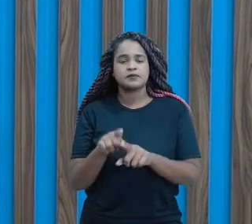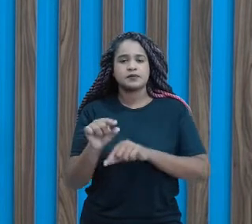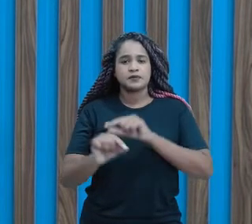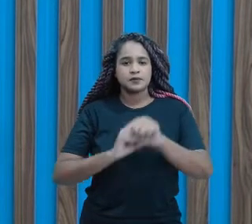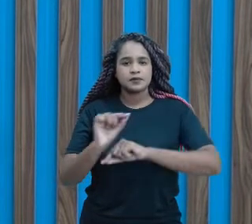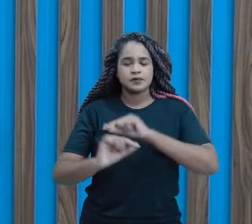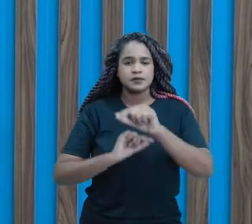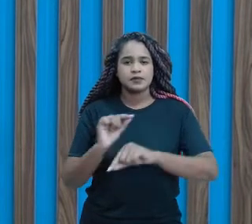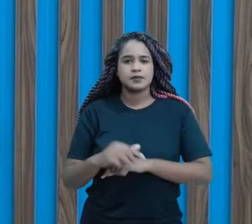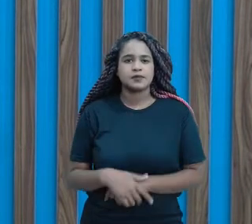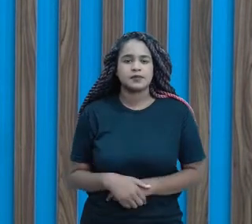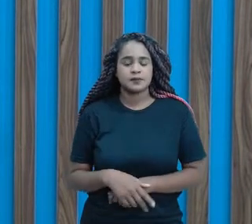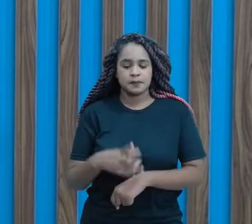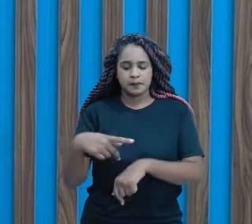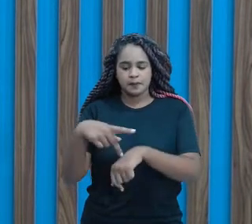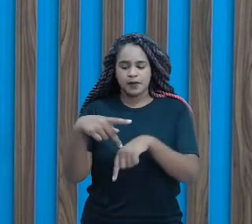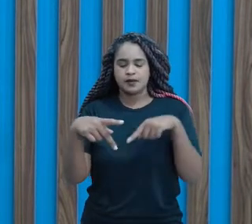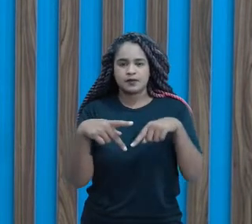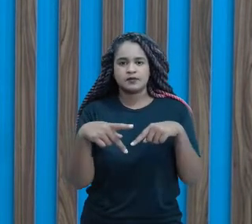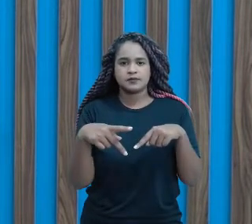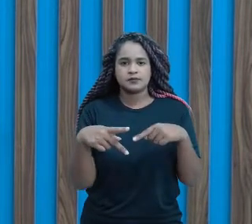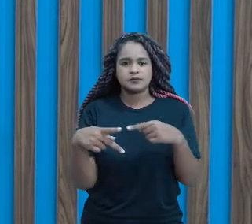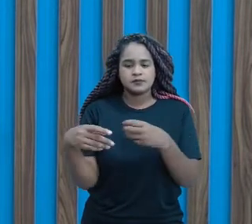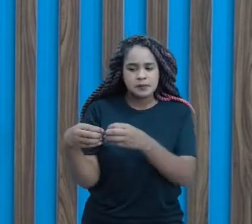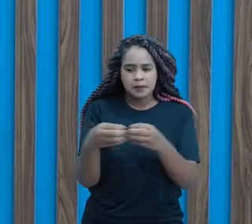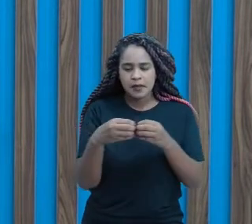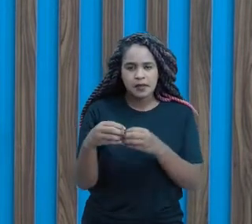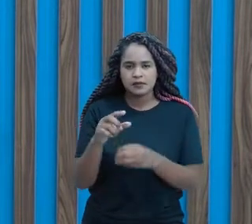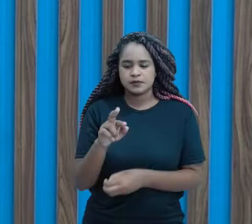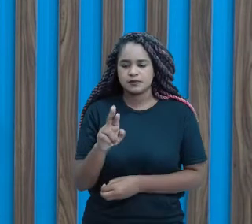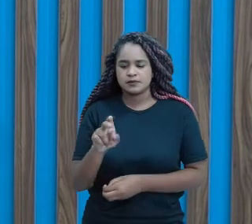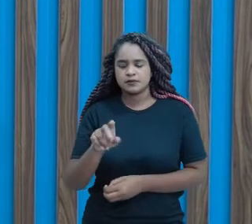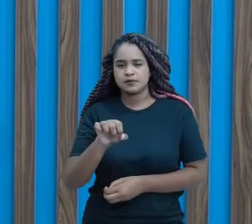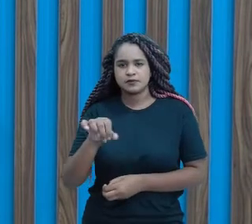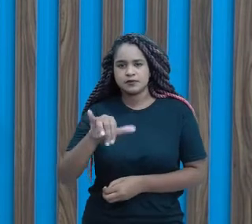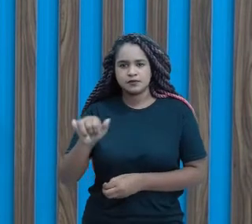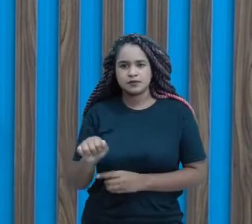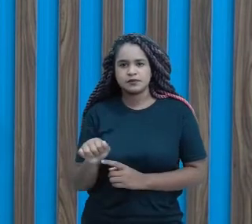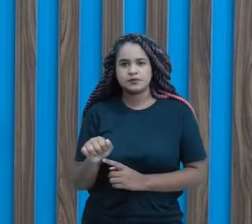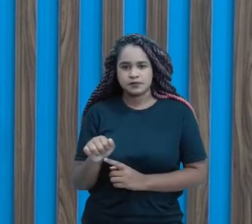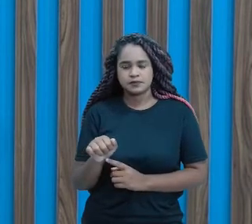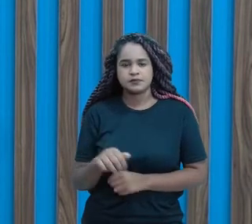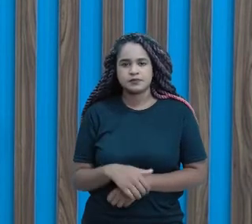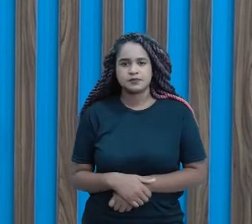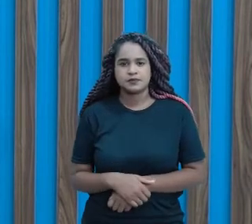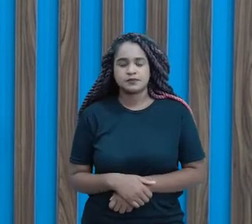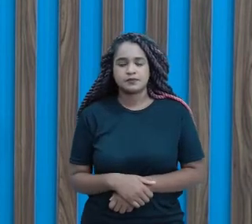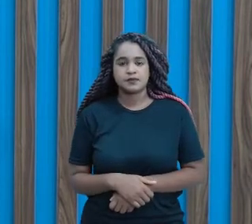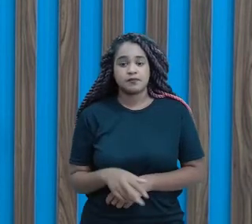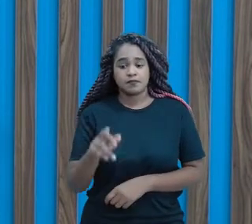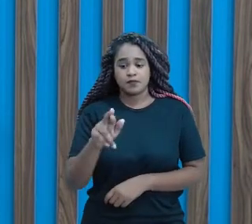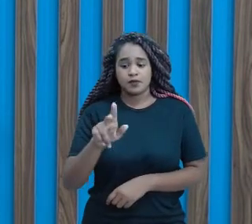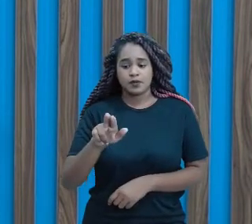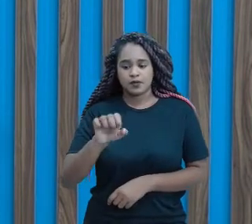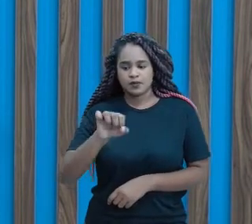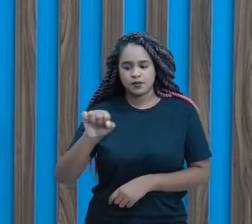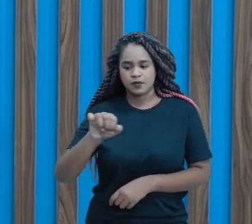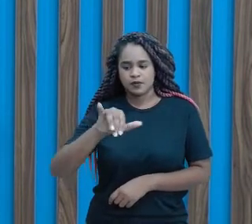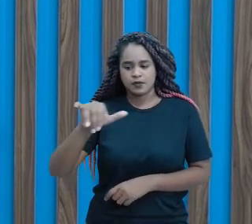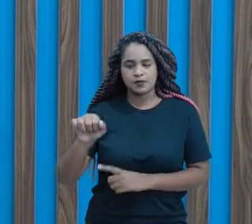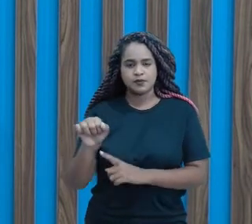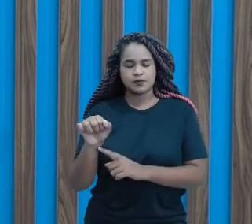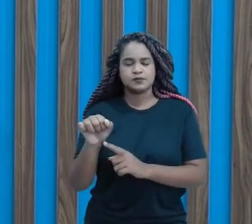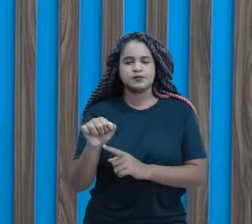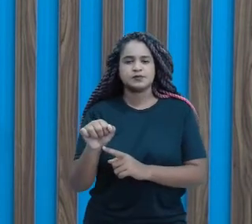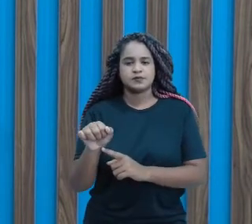vizinhos ali da Rússia, né, próximo daquela localidade, e que a Rússia exerce, né, uma influência,